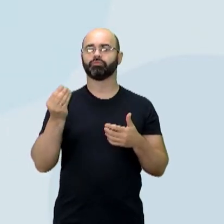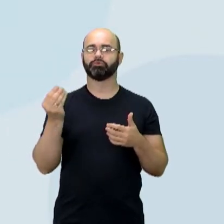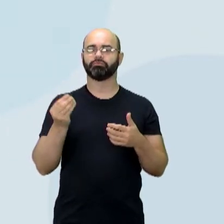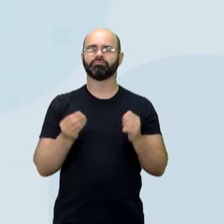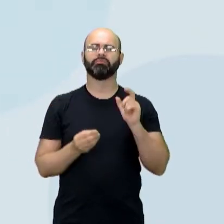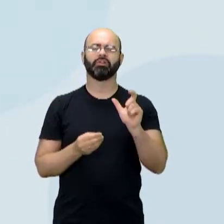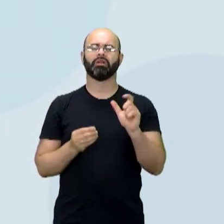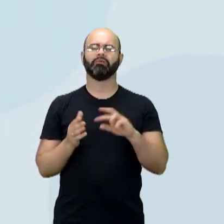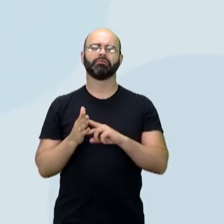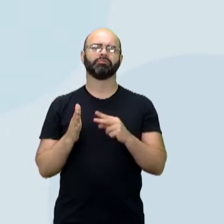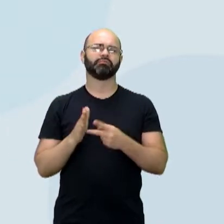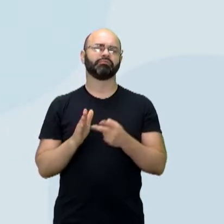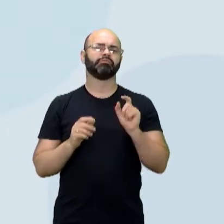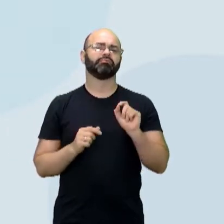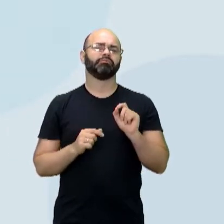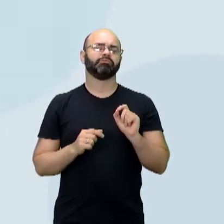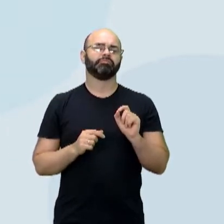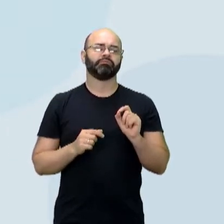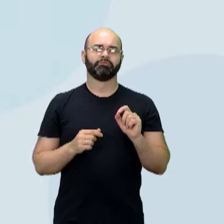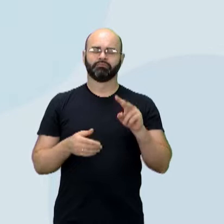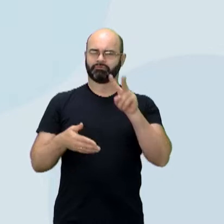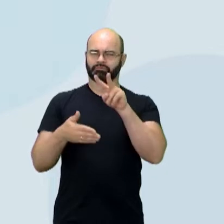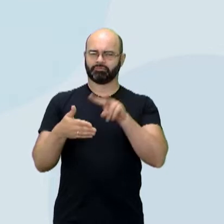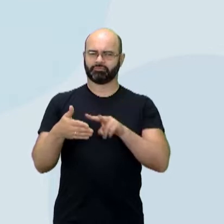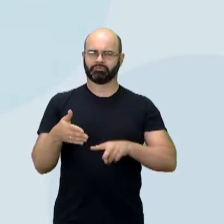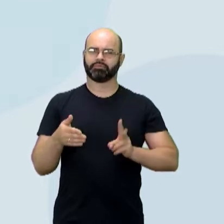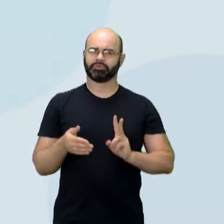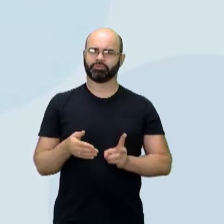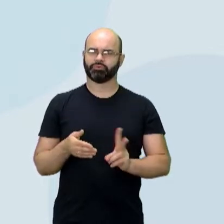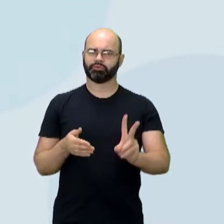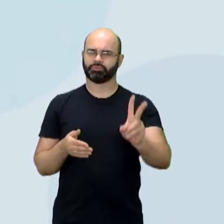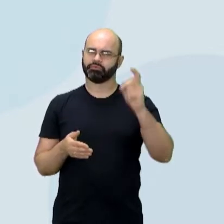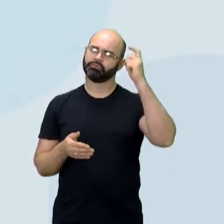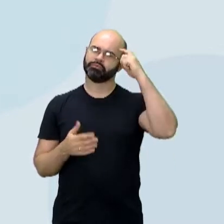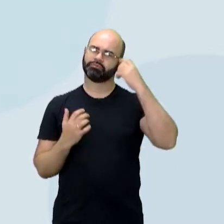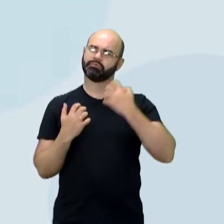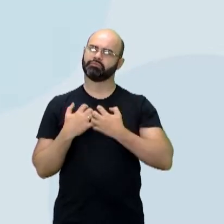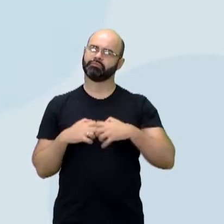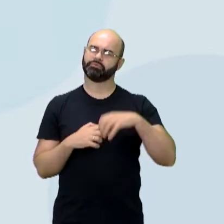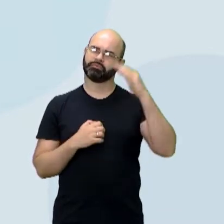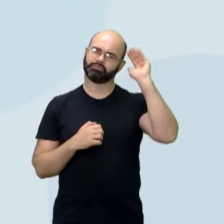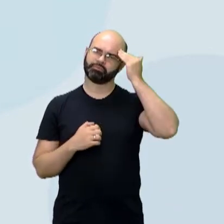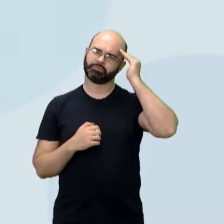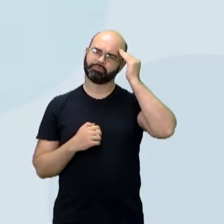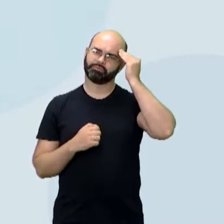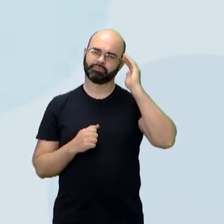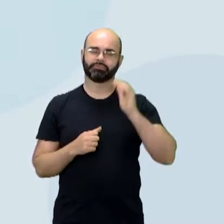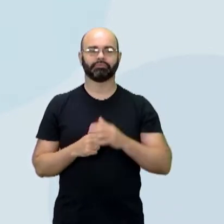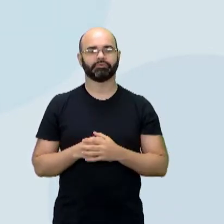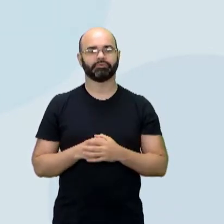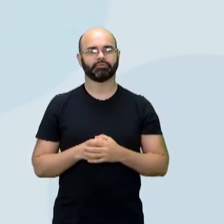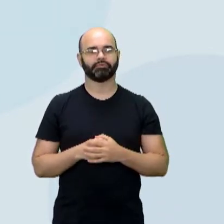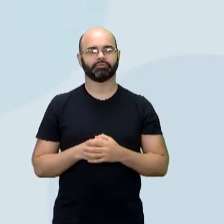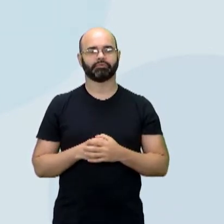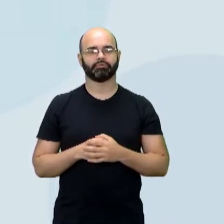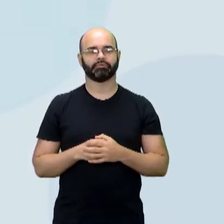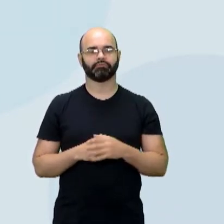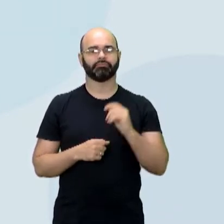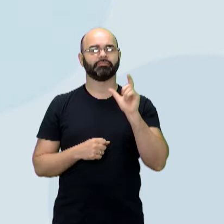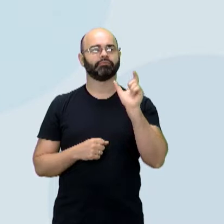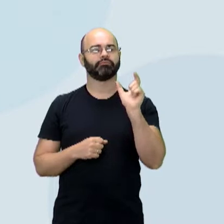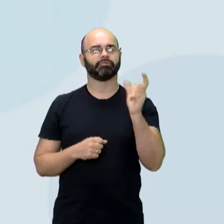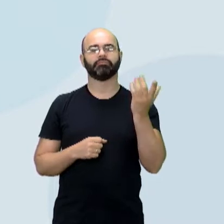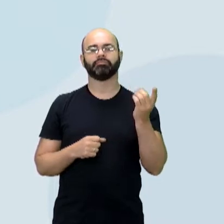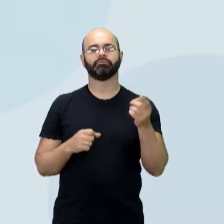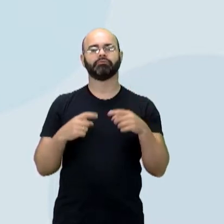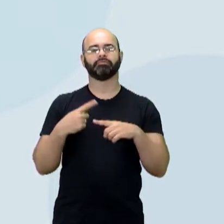significado dessa palavra? Vamos continuar lendo para a gente entender mais que pergunta é essa, né? Essa palavra foi usada o quê?